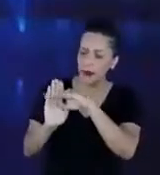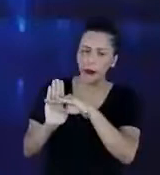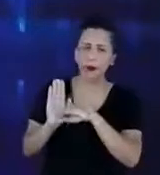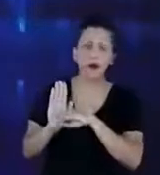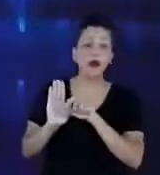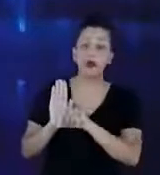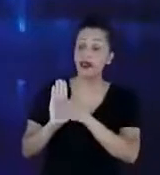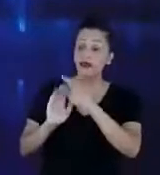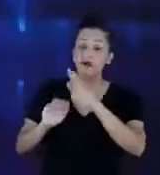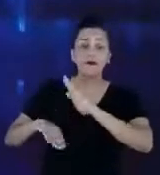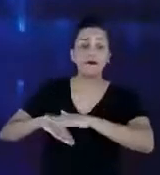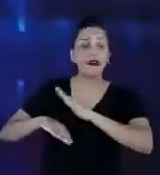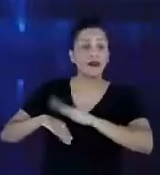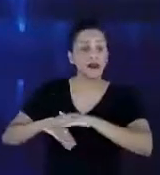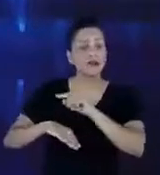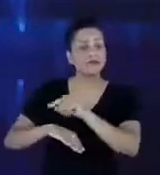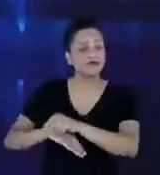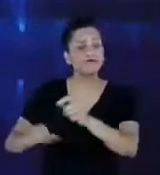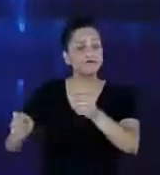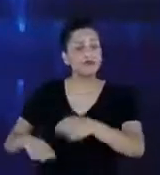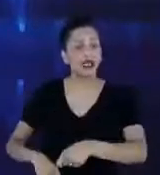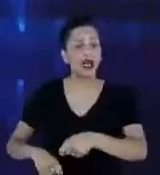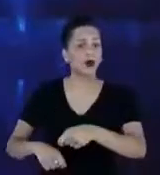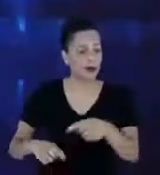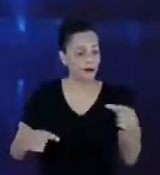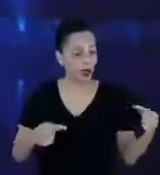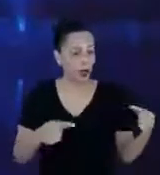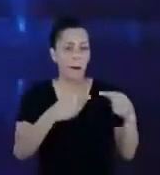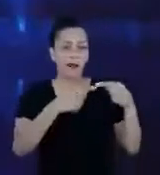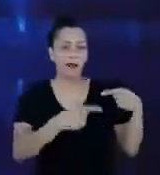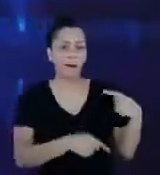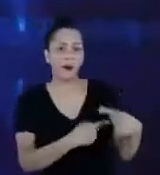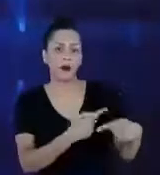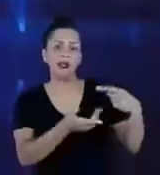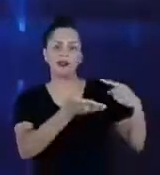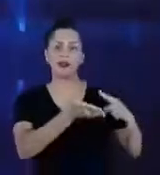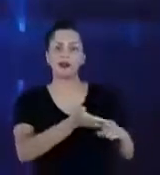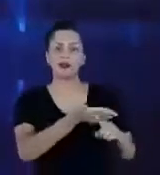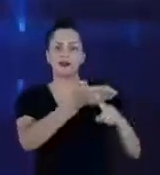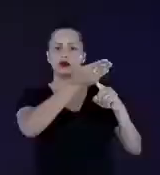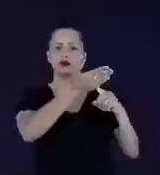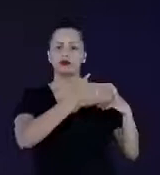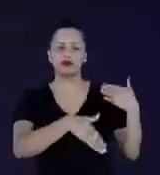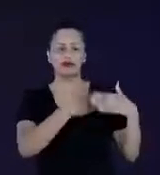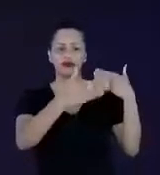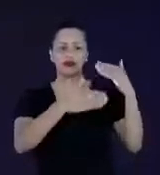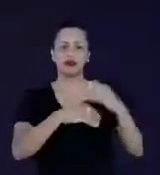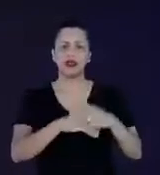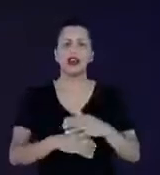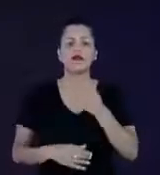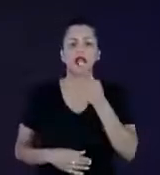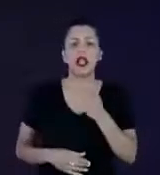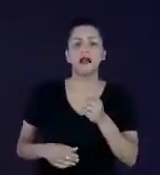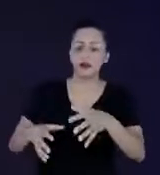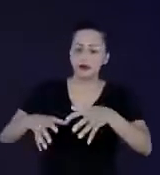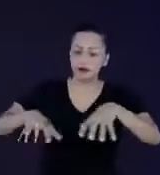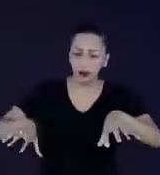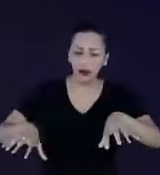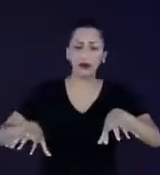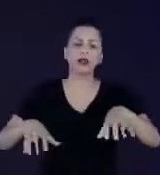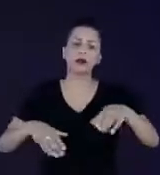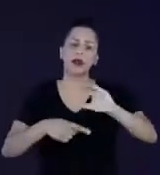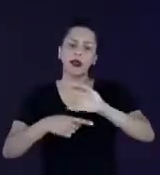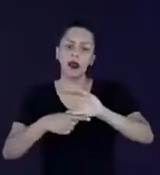fazer face a essa modernização que nós passamos por ela. A gente fala aí na descentralização, na descarbonização,